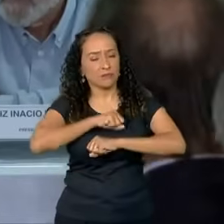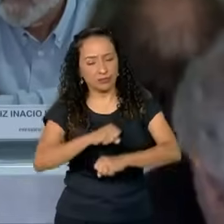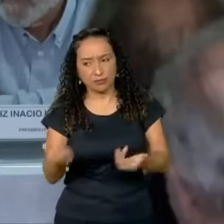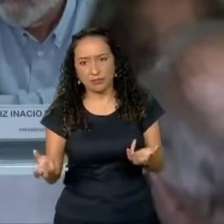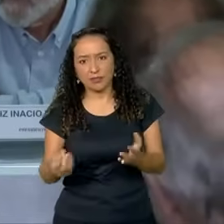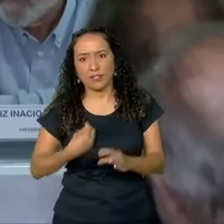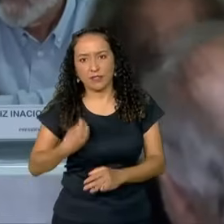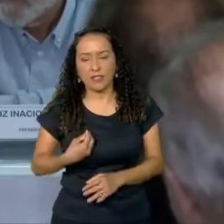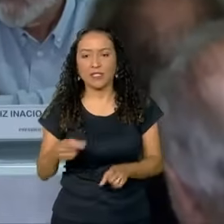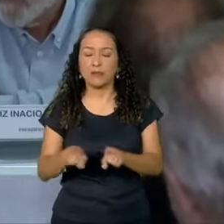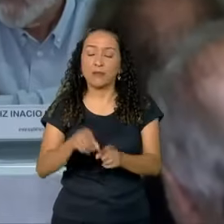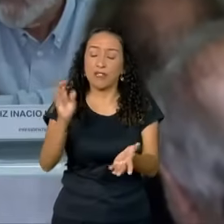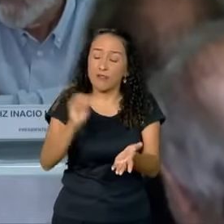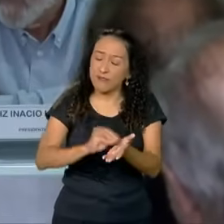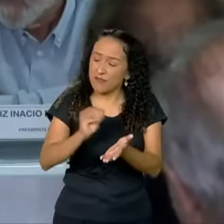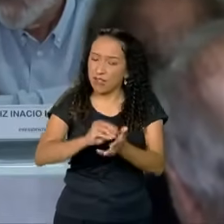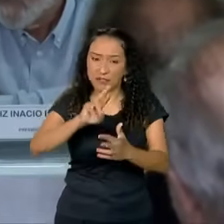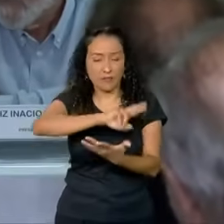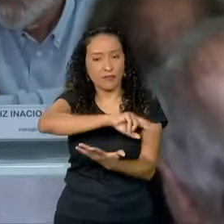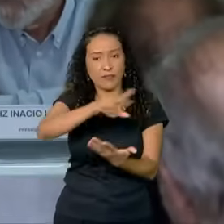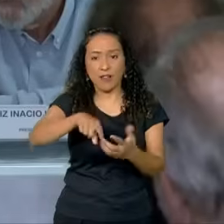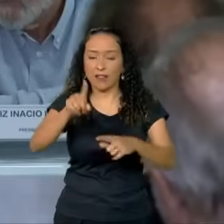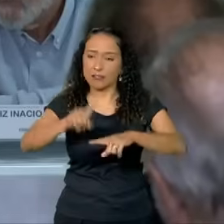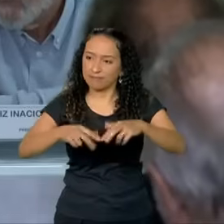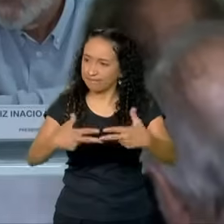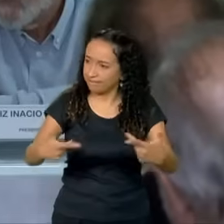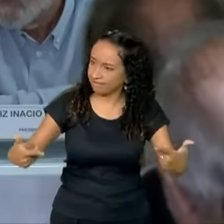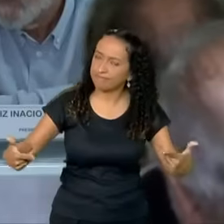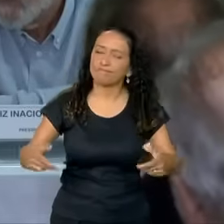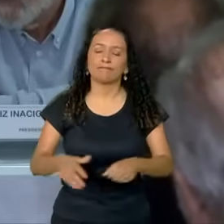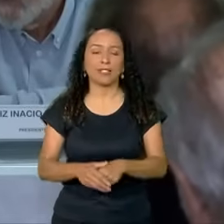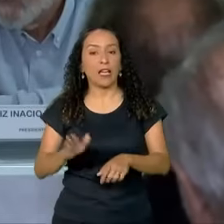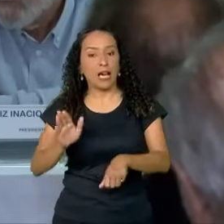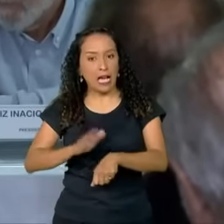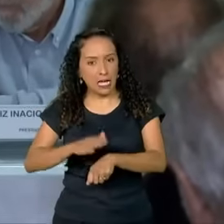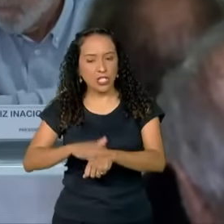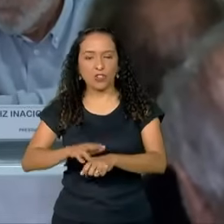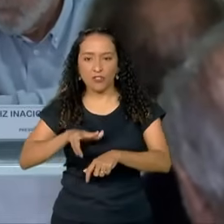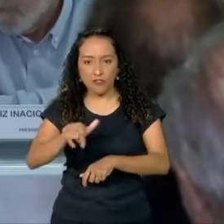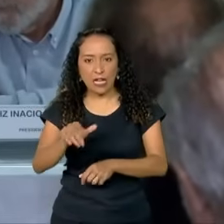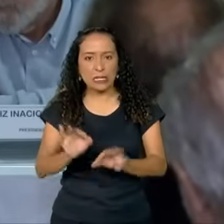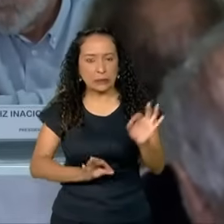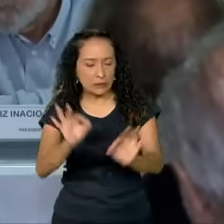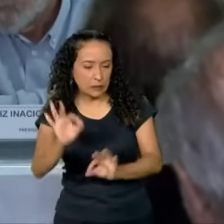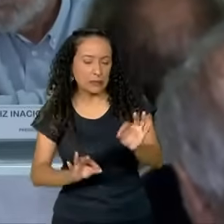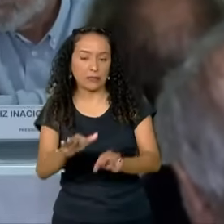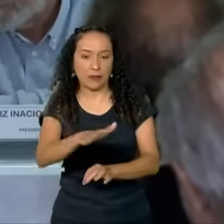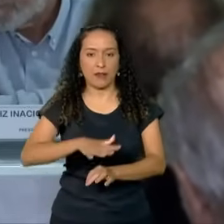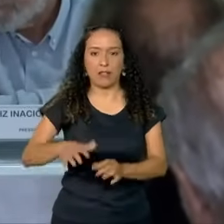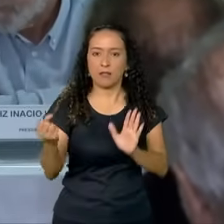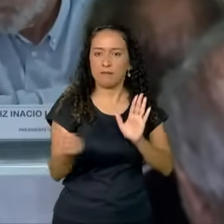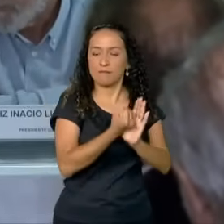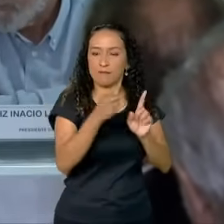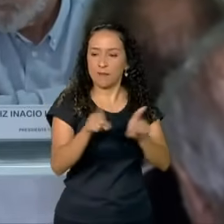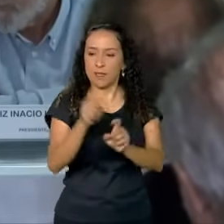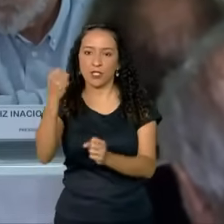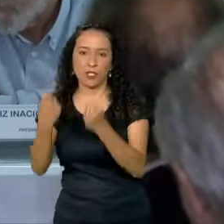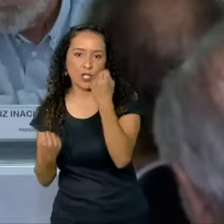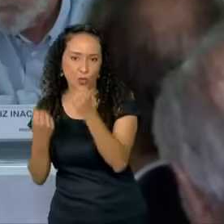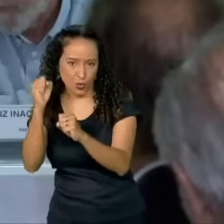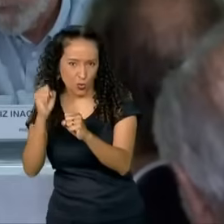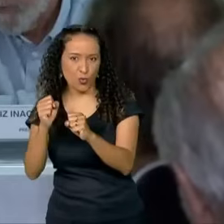de desabastecimento também aqui envolvido. Então, ações vão ter que ser empreendidas nessa área. O impacto na indústria,